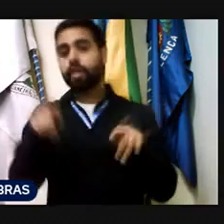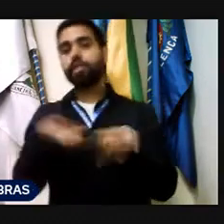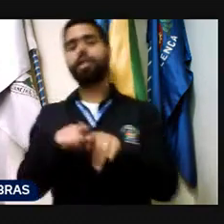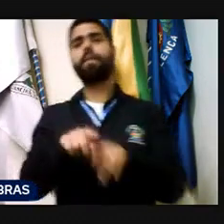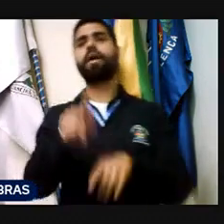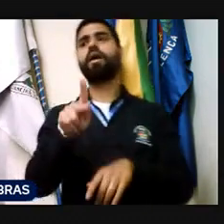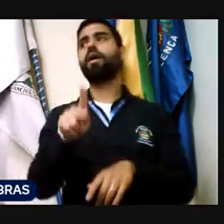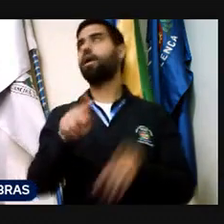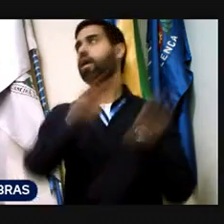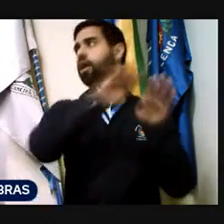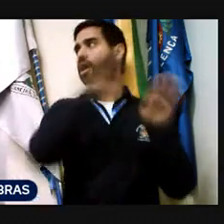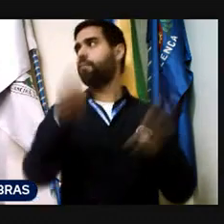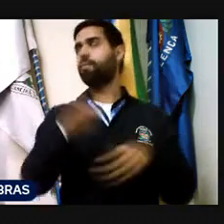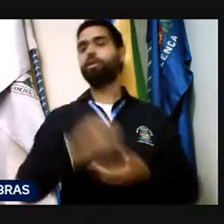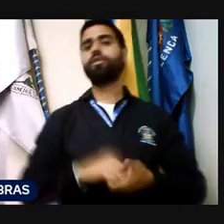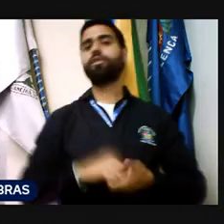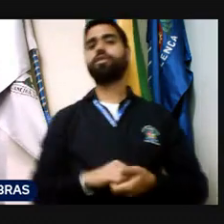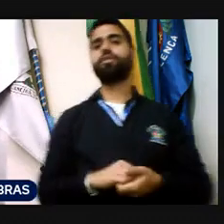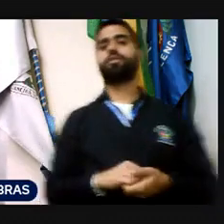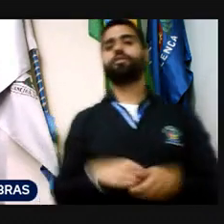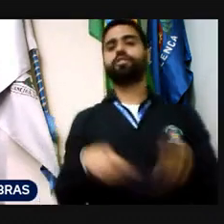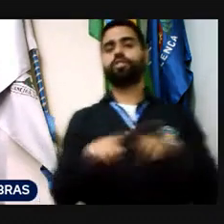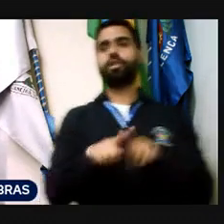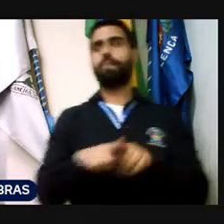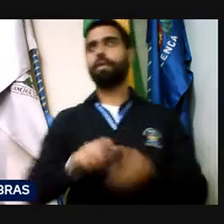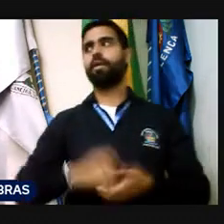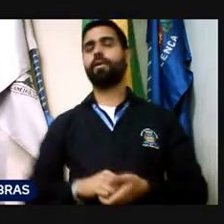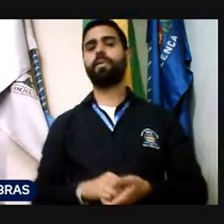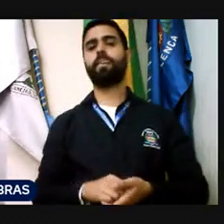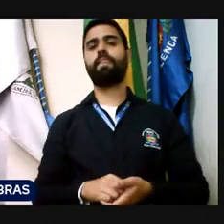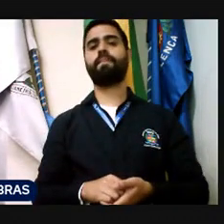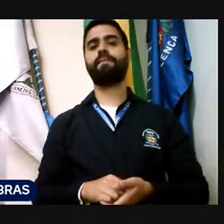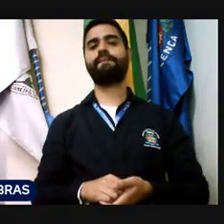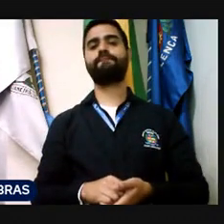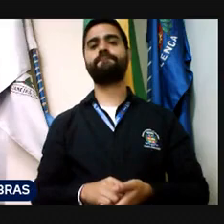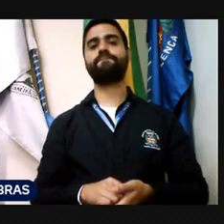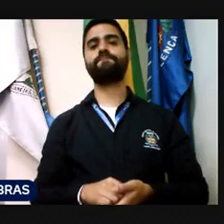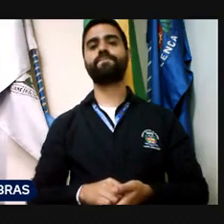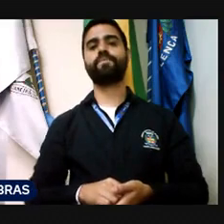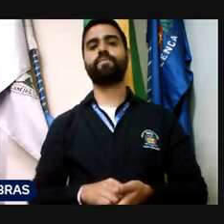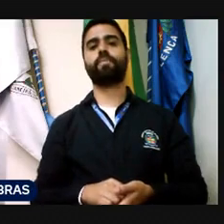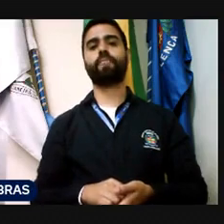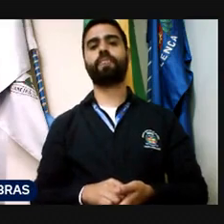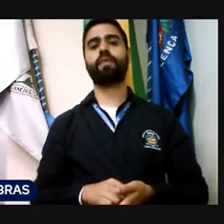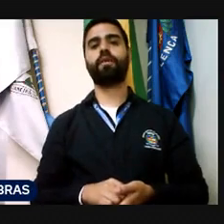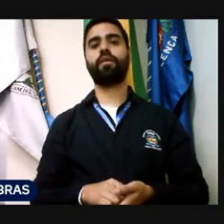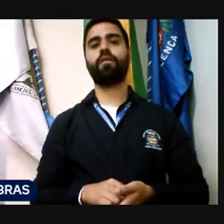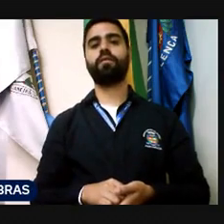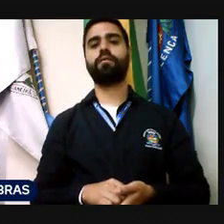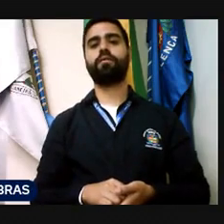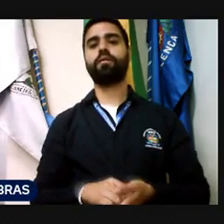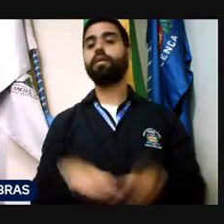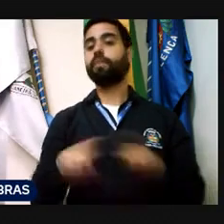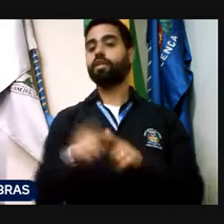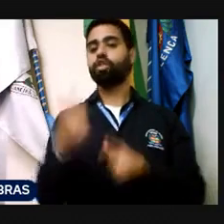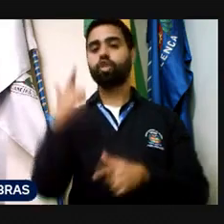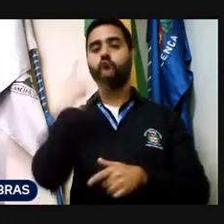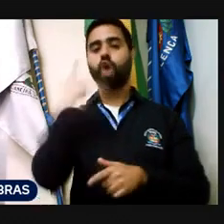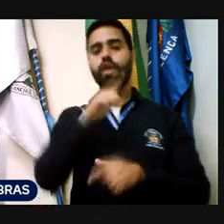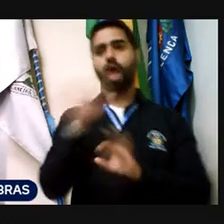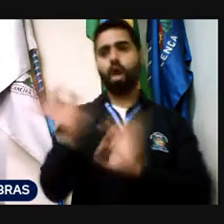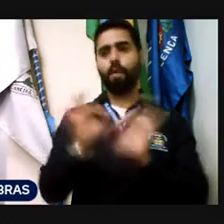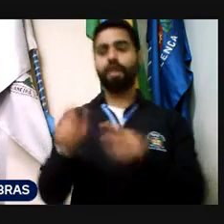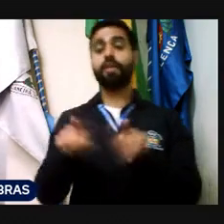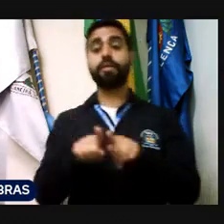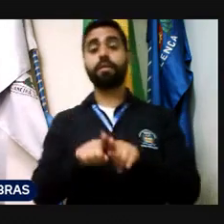Brígida Machado, também uma ação direta nossa, esse pedido foi atendido, está lá a ponte da Brígida Machado recuperada. É uma